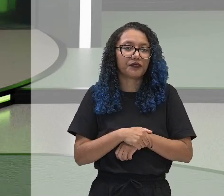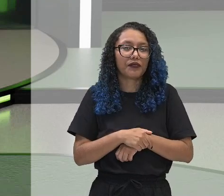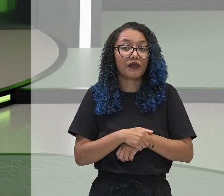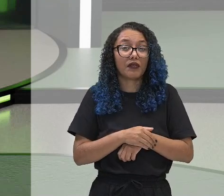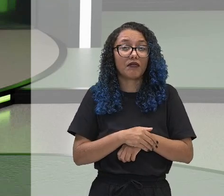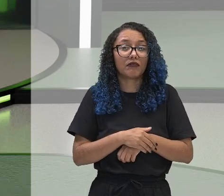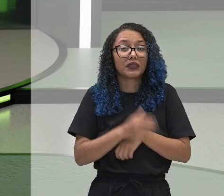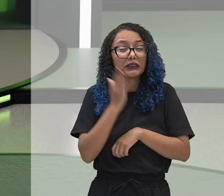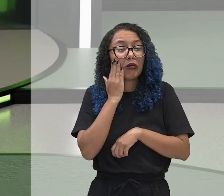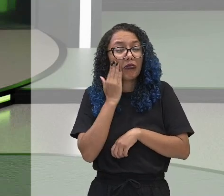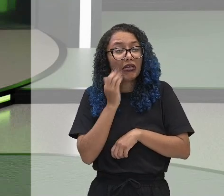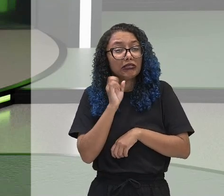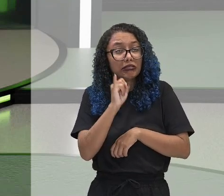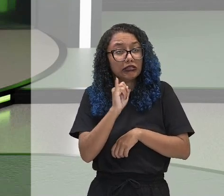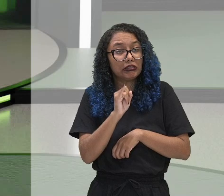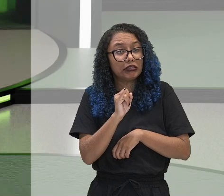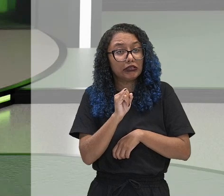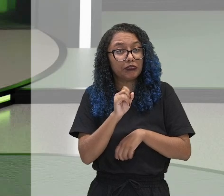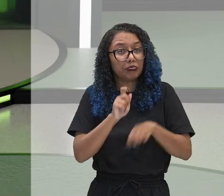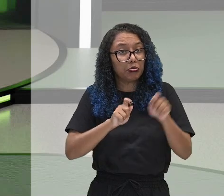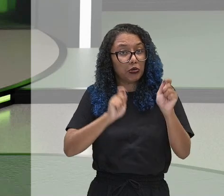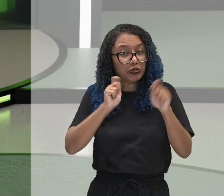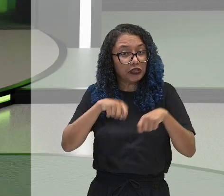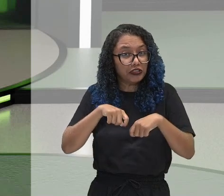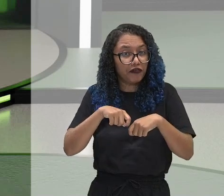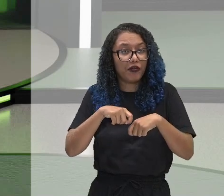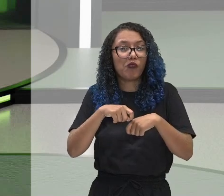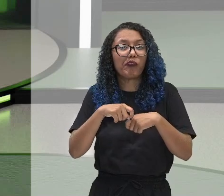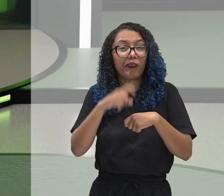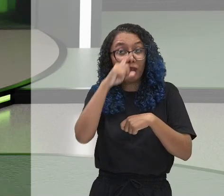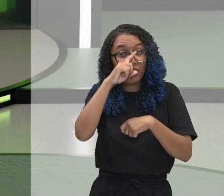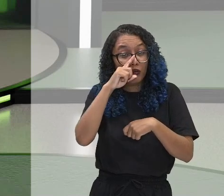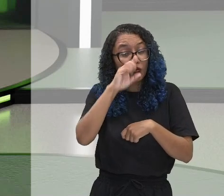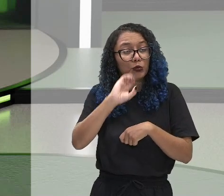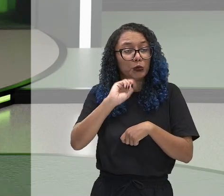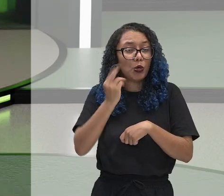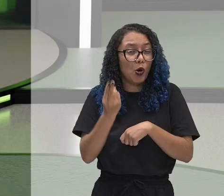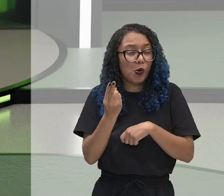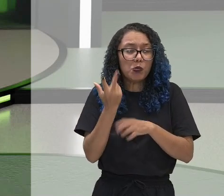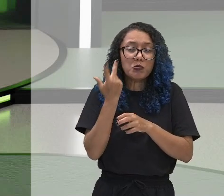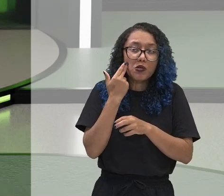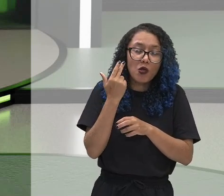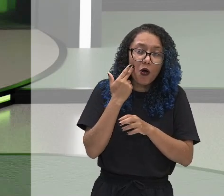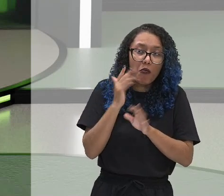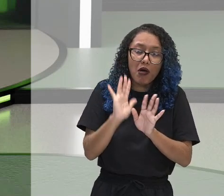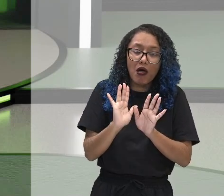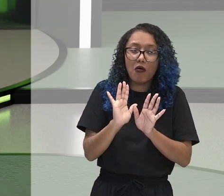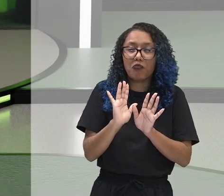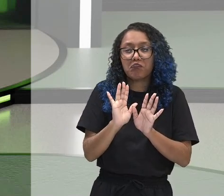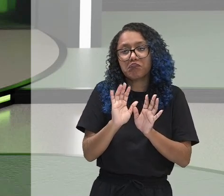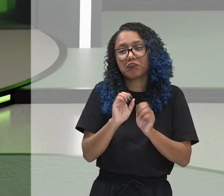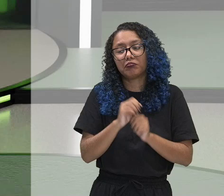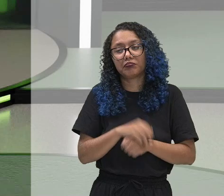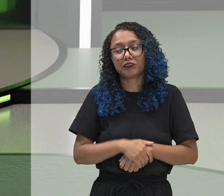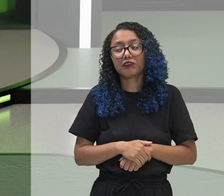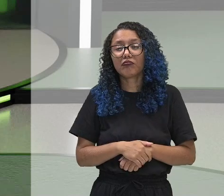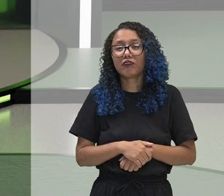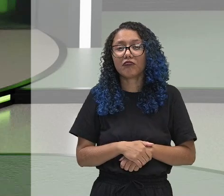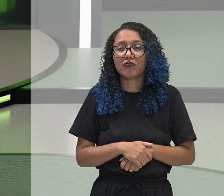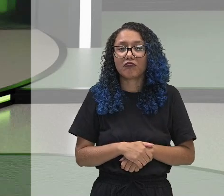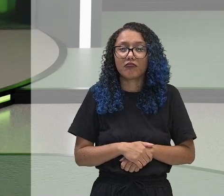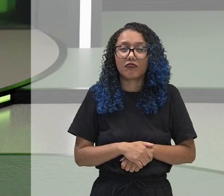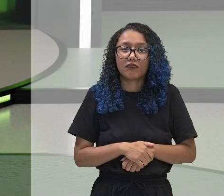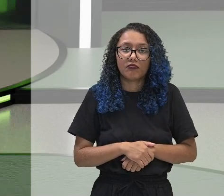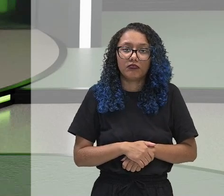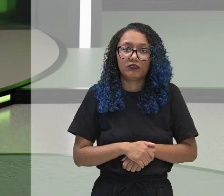pode se desenvolver para um quadro mais grave ou se pode ser resolvido de outra forma. Tem muitas situações, tem muitos